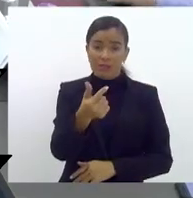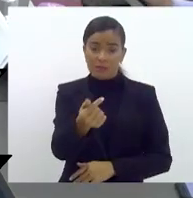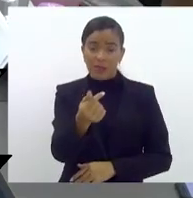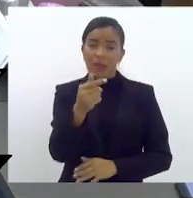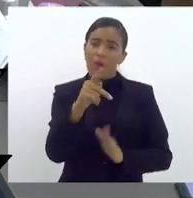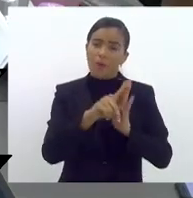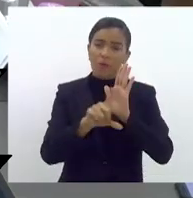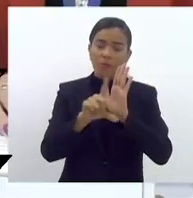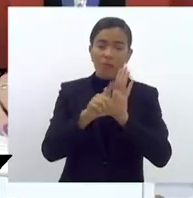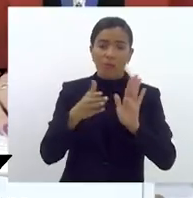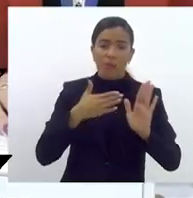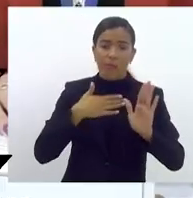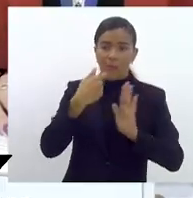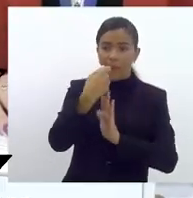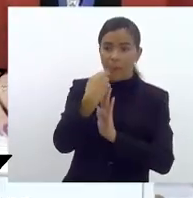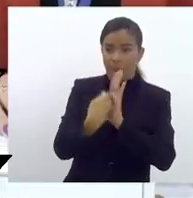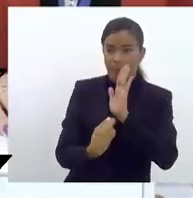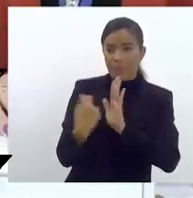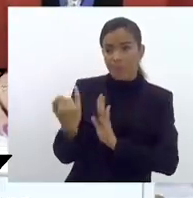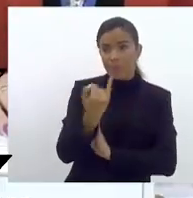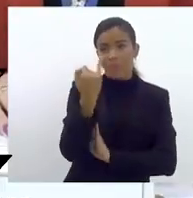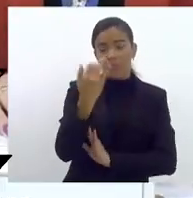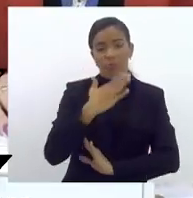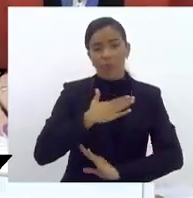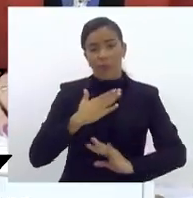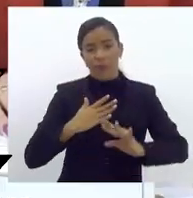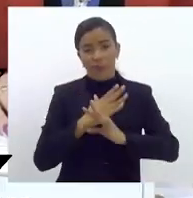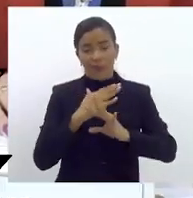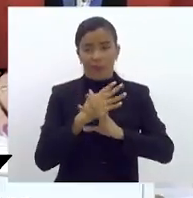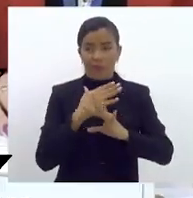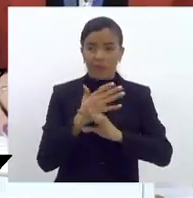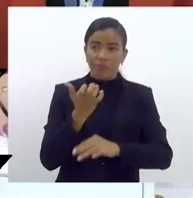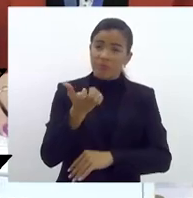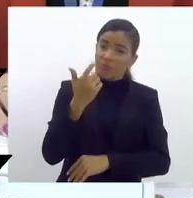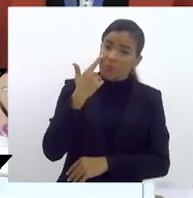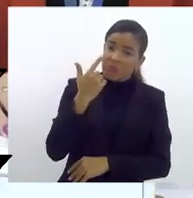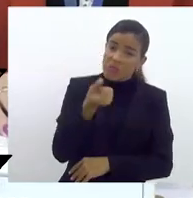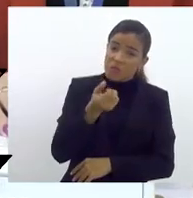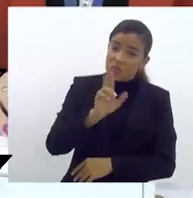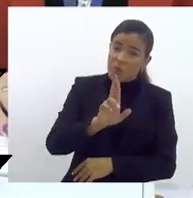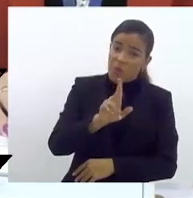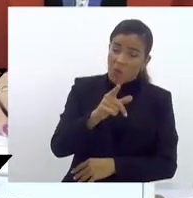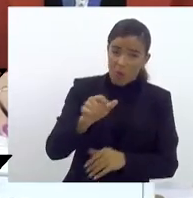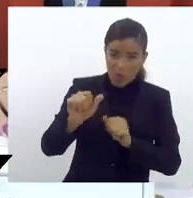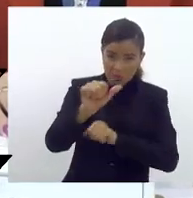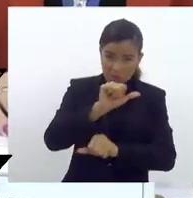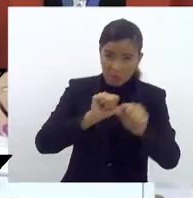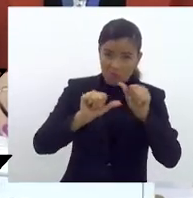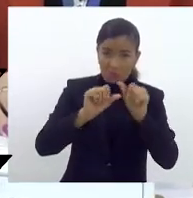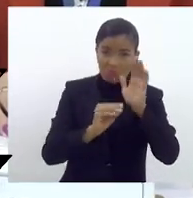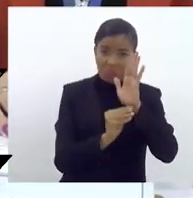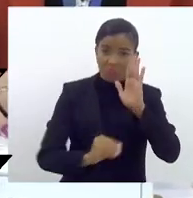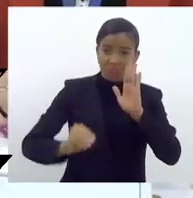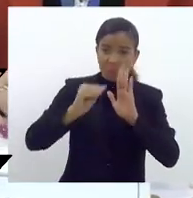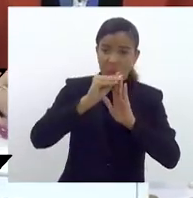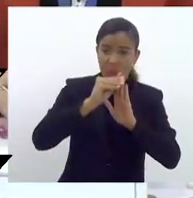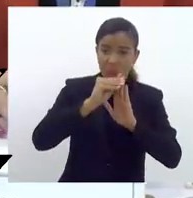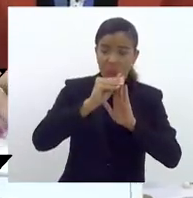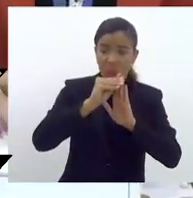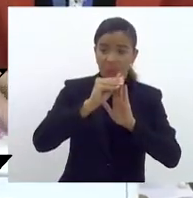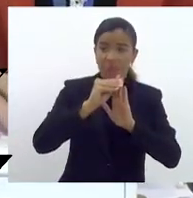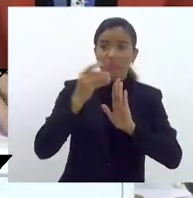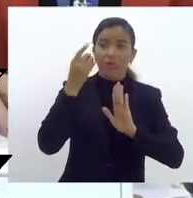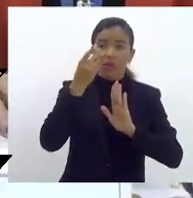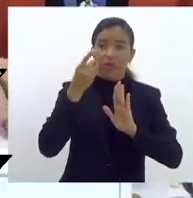um projeto de minha autoria importante lá para minha cidade queria ver se o senhor poderia fazer essa inversão agora então a